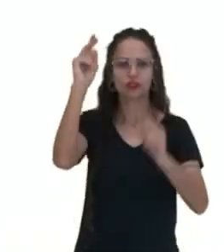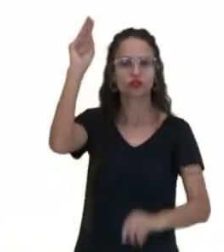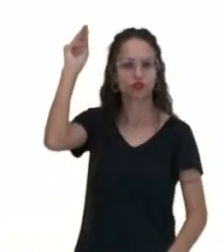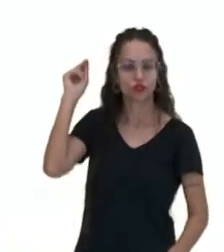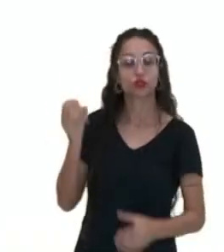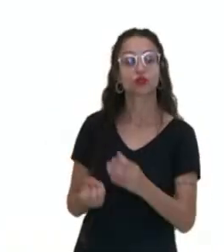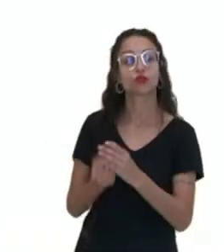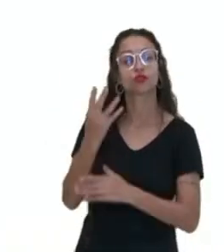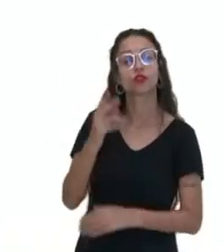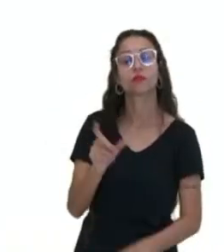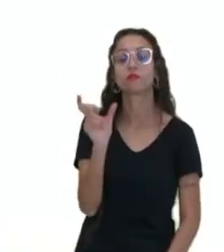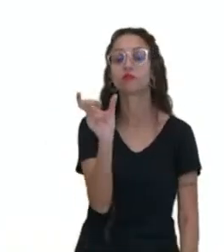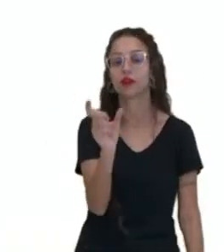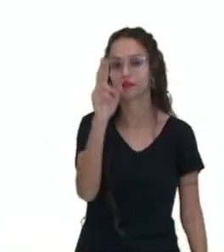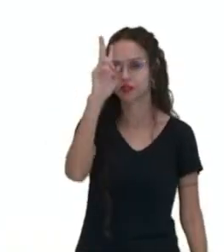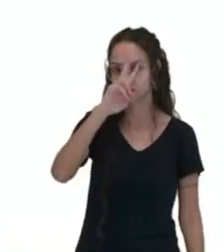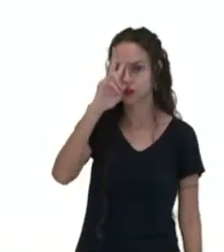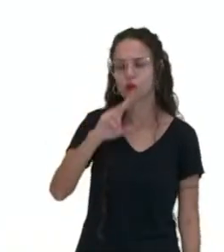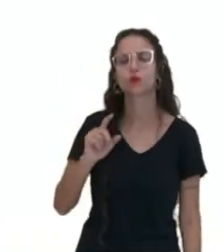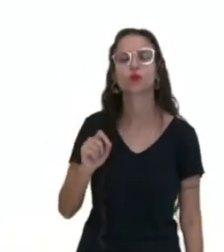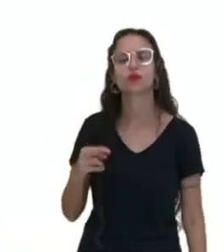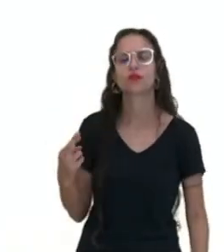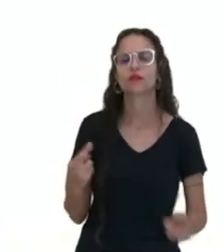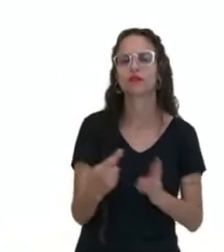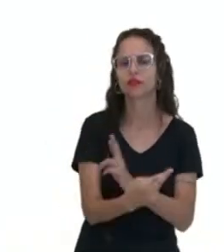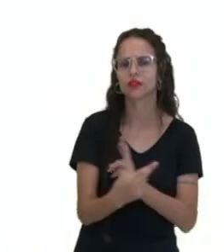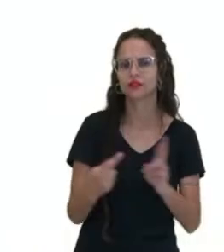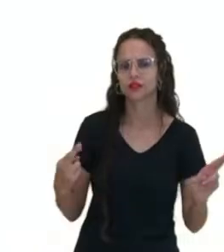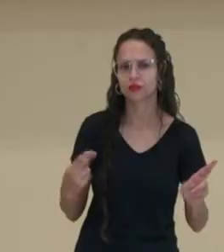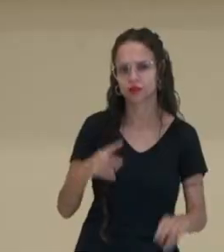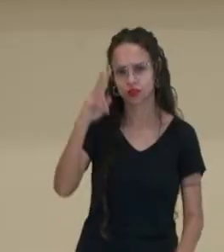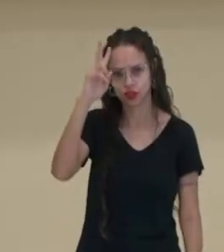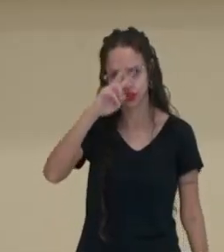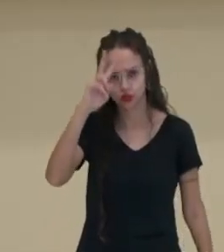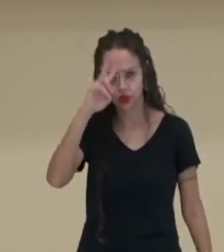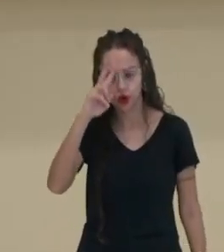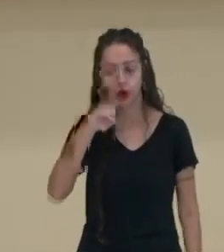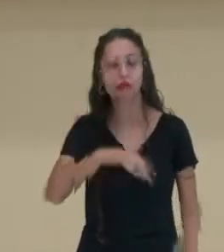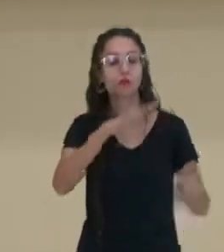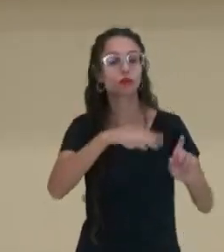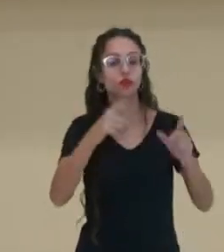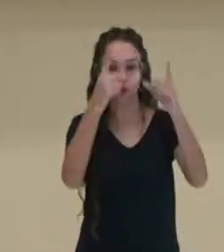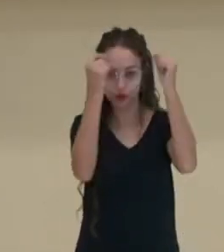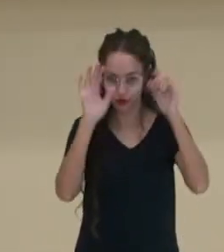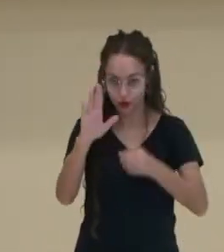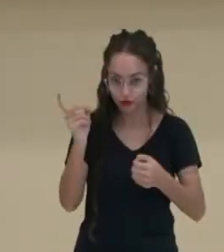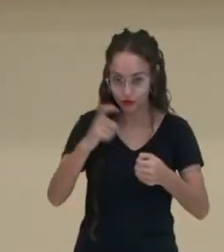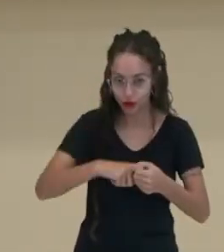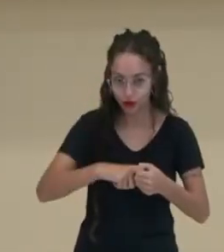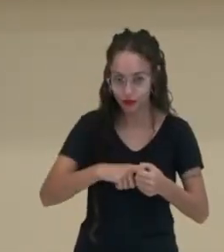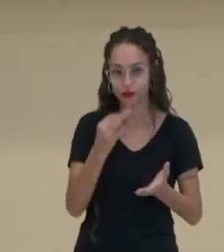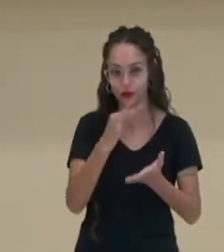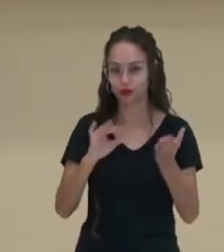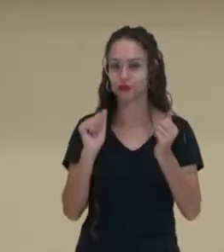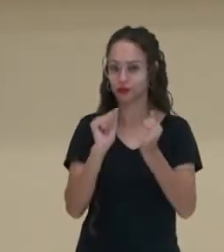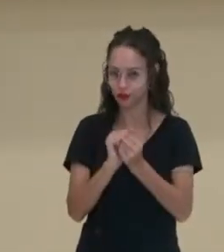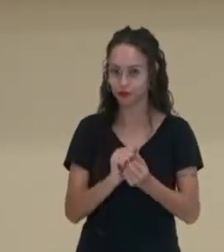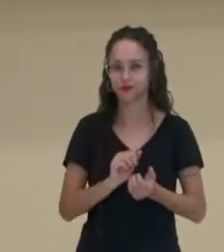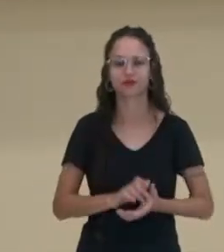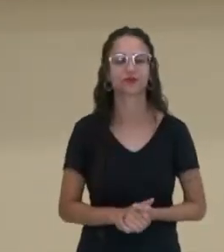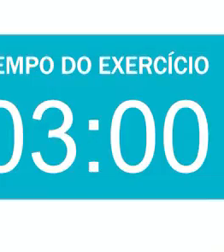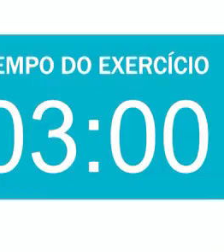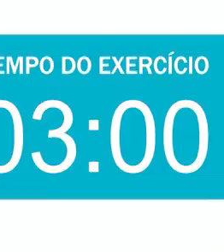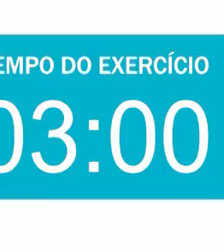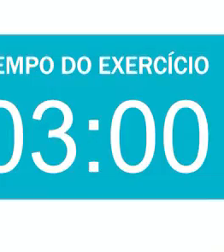palavra história. Qual era a relação entre história e mitologia para os gregos? Daqui a pouquinho nós voltamos. Corrigimos juntos.